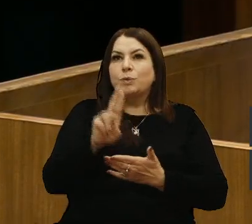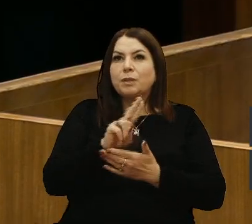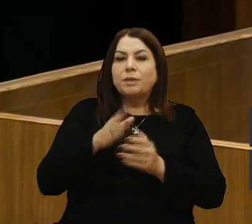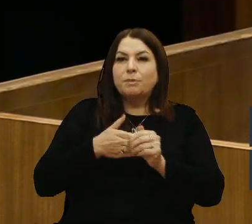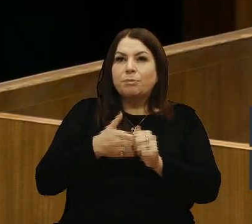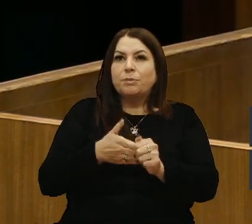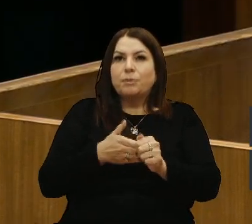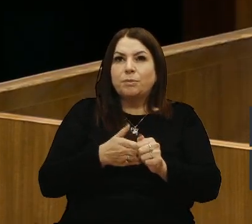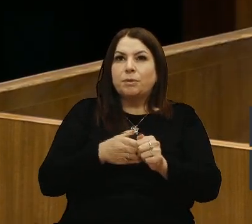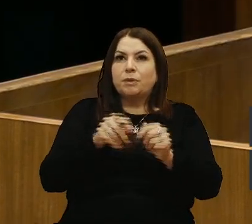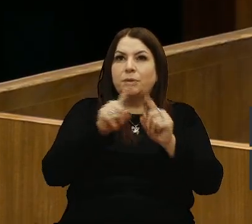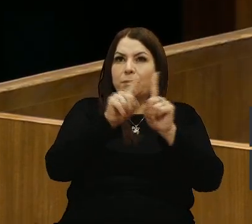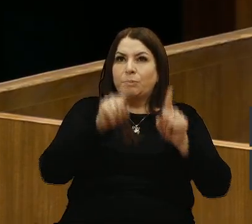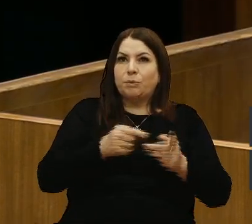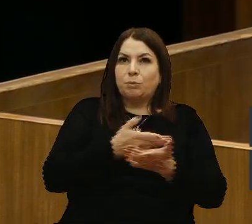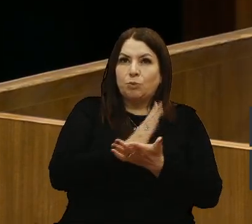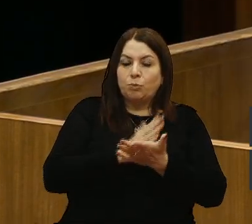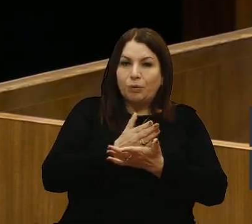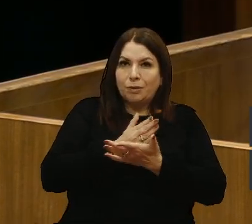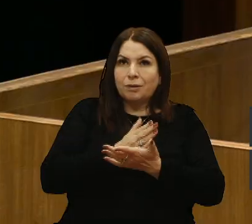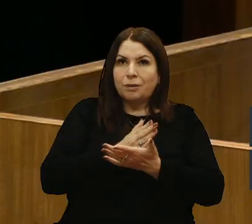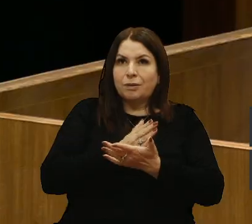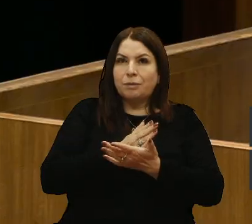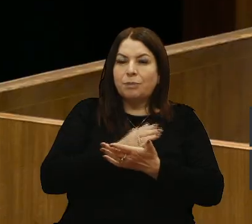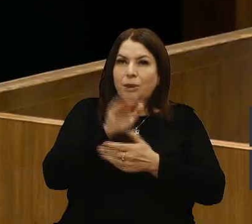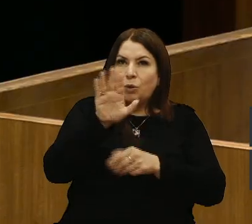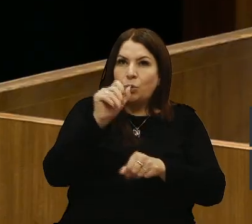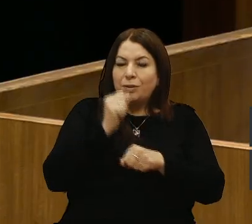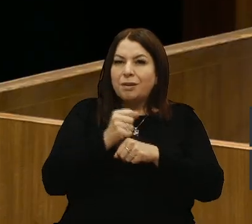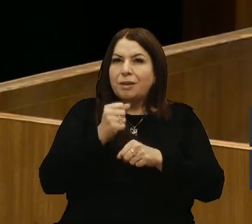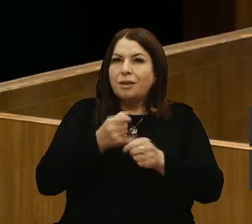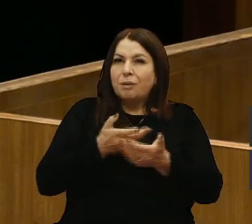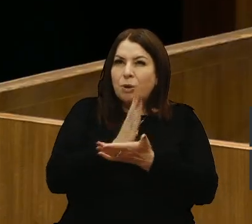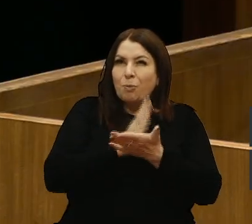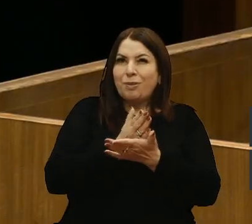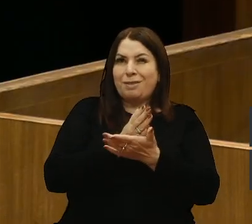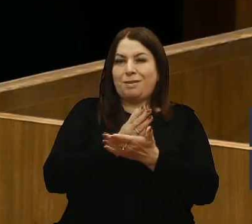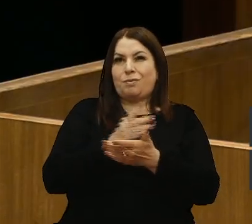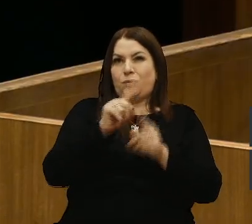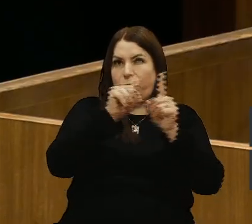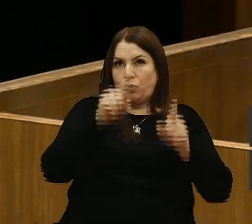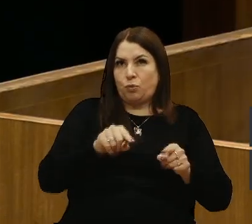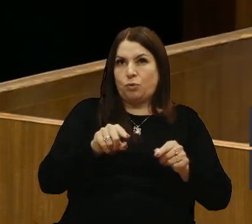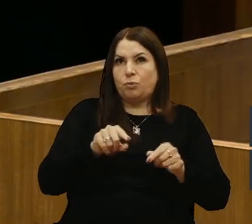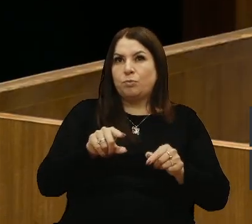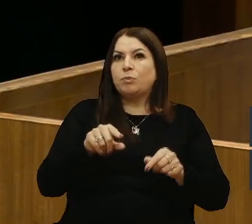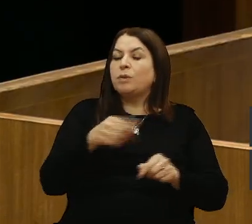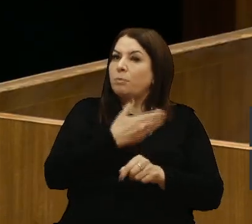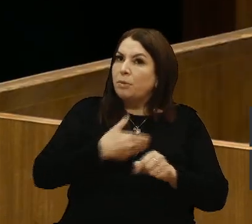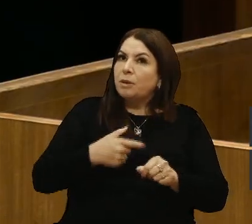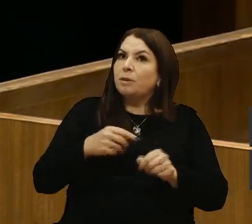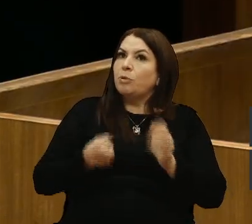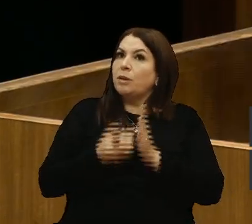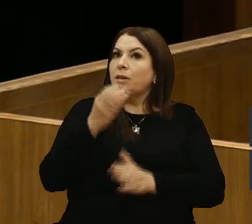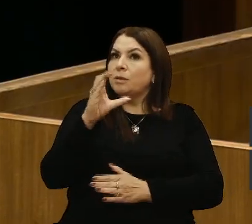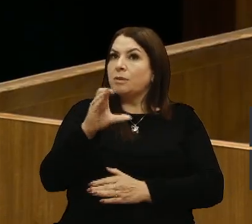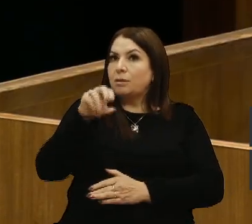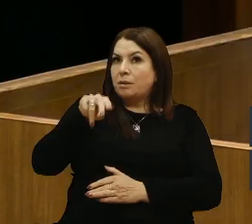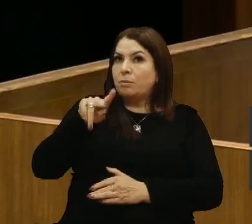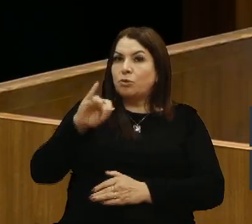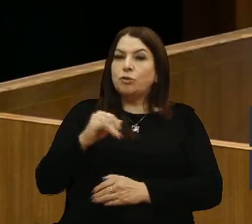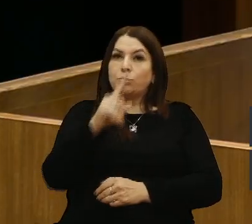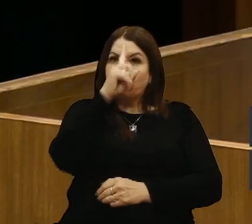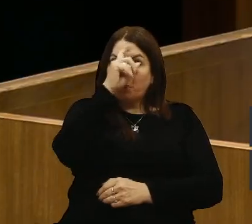perseguir servidor, para incomodar servidor, para achar brecha na lei para incomodar servidor. Ele também pode ser usado para criar um CNPJ para o Hospital